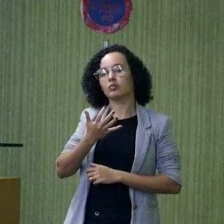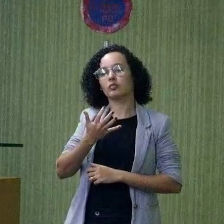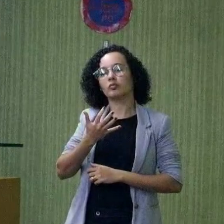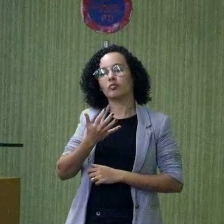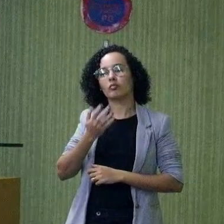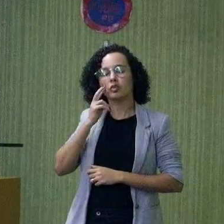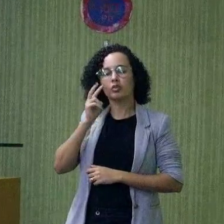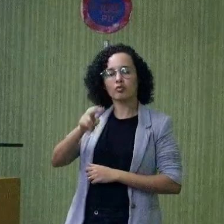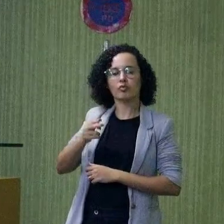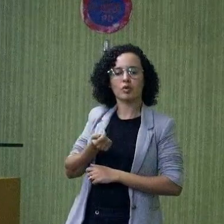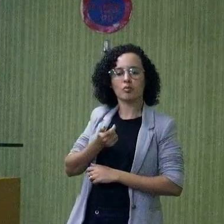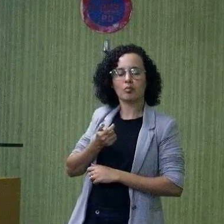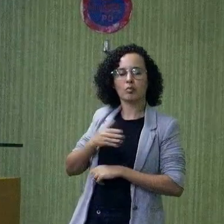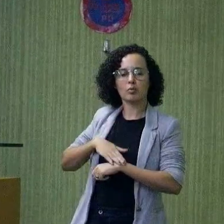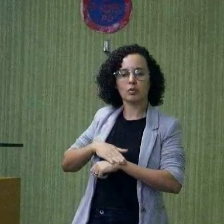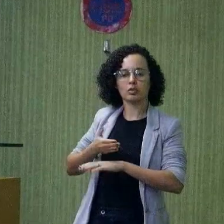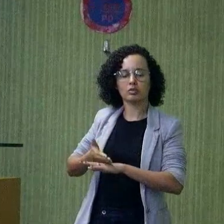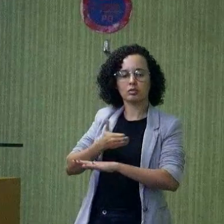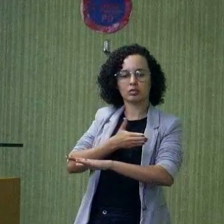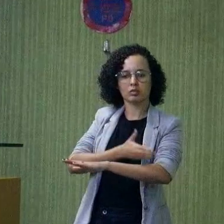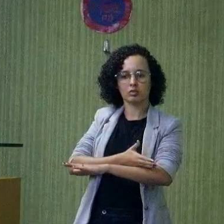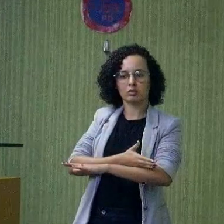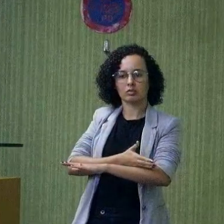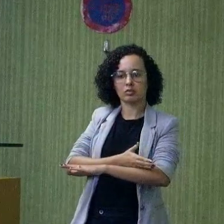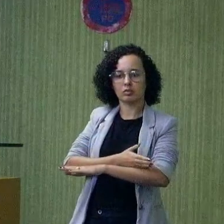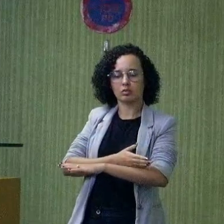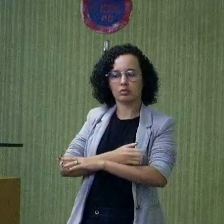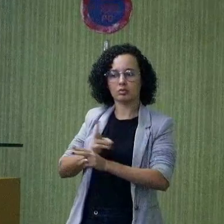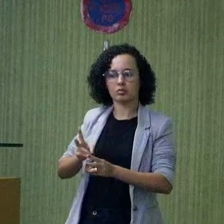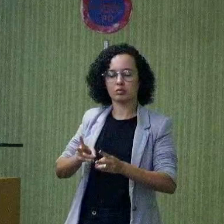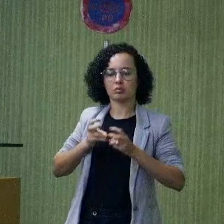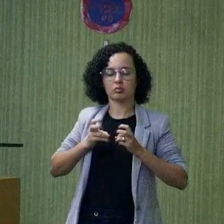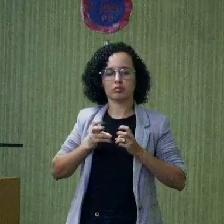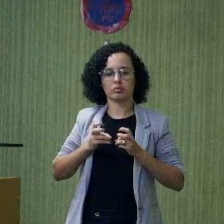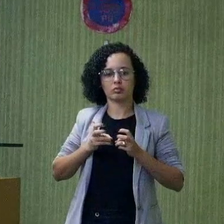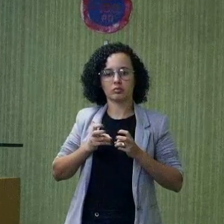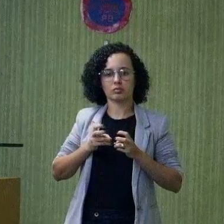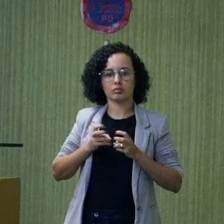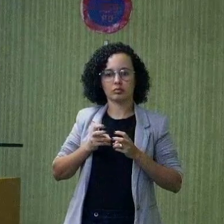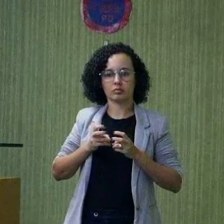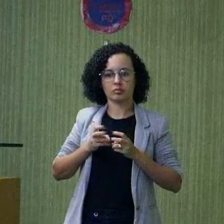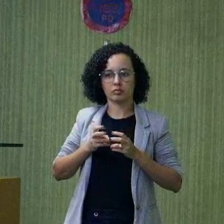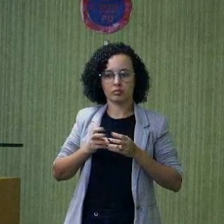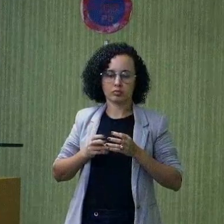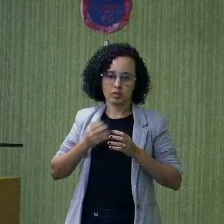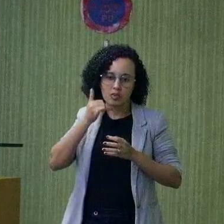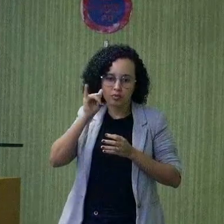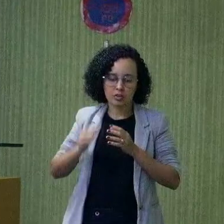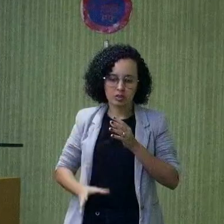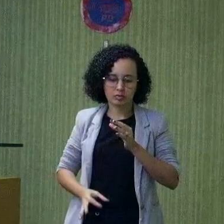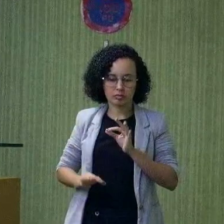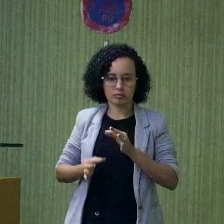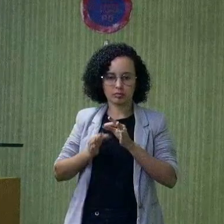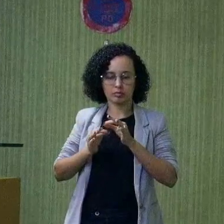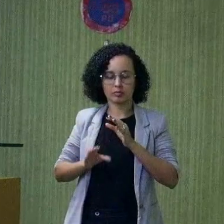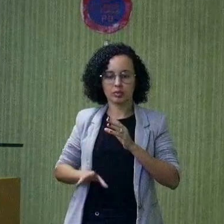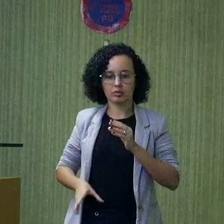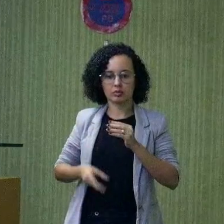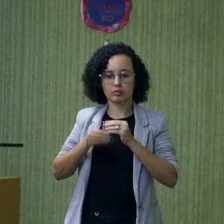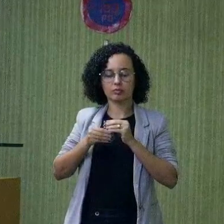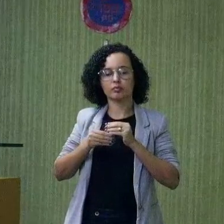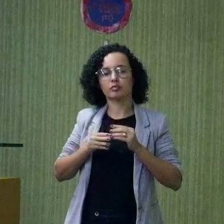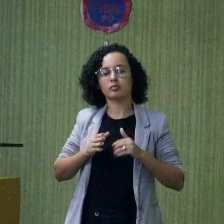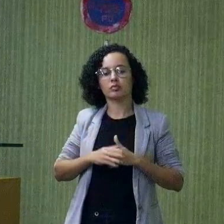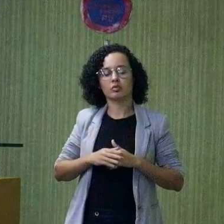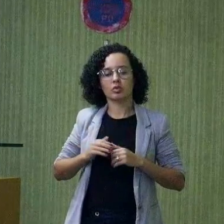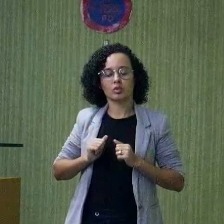momentos antes aí na mesa que nos antecedeu se mencionar muito né a importância da intersetorialidade inclusive no contexto de atuação do próprio